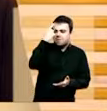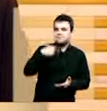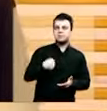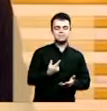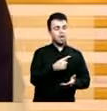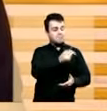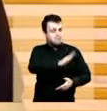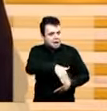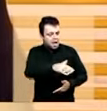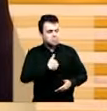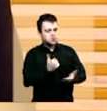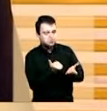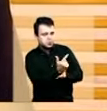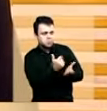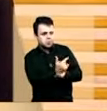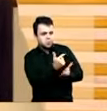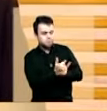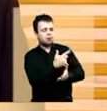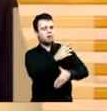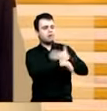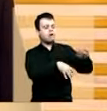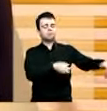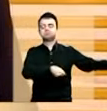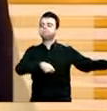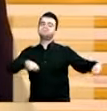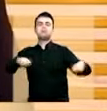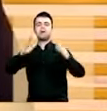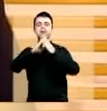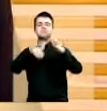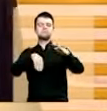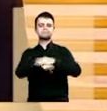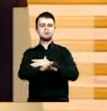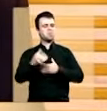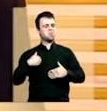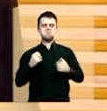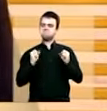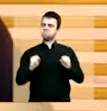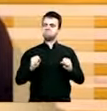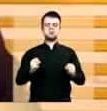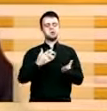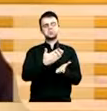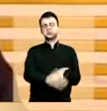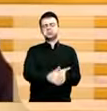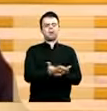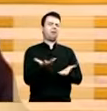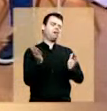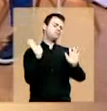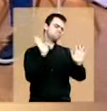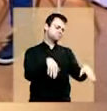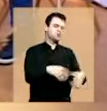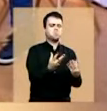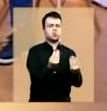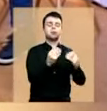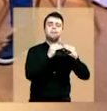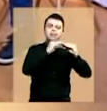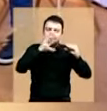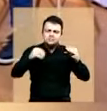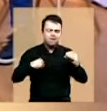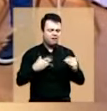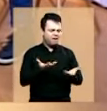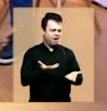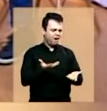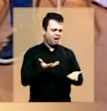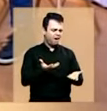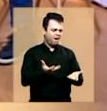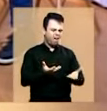comprar mais da porta para dentro, eu tenho uma fartura, então eu posso esbanjar também. Tem um monte lá, né? Exato. Essa berinjela eu posso